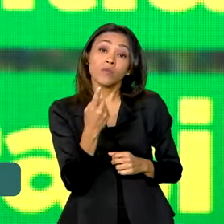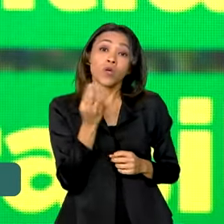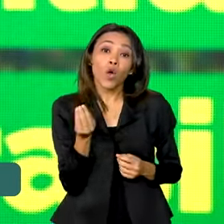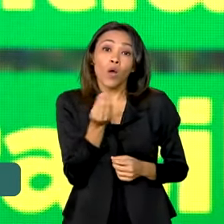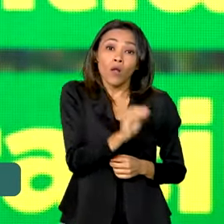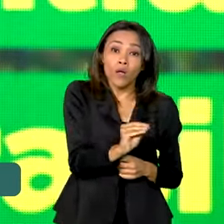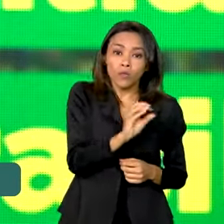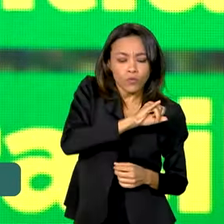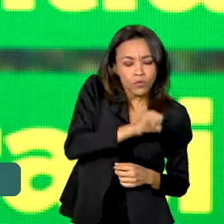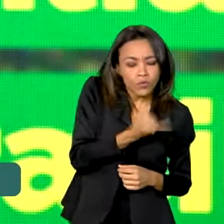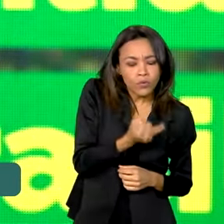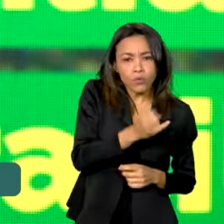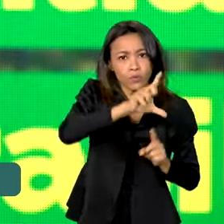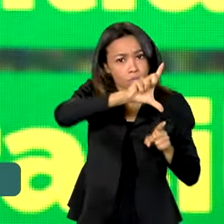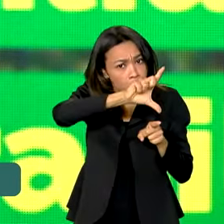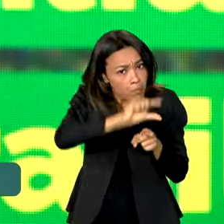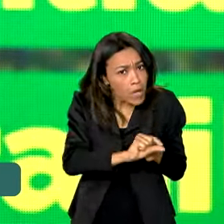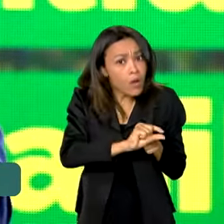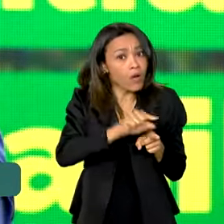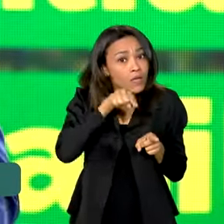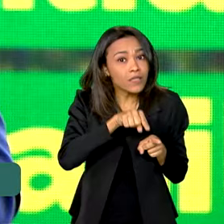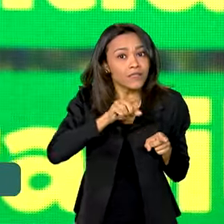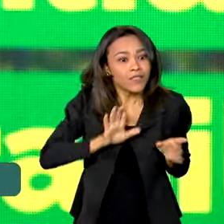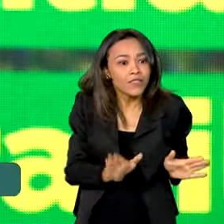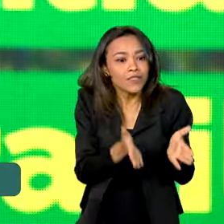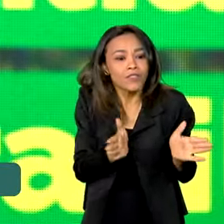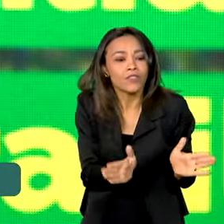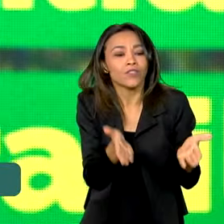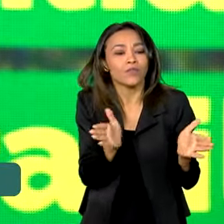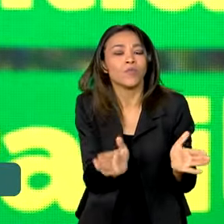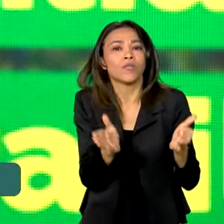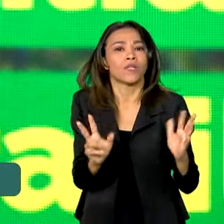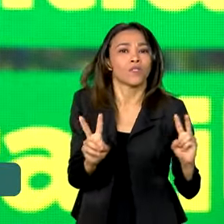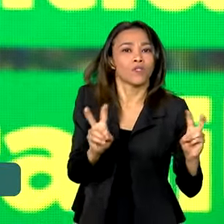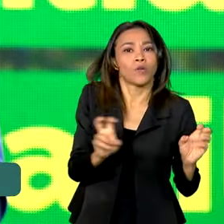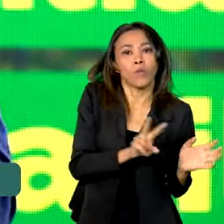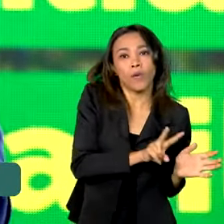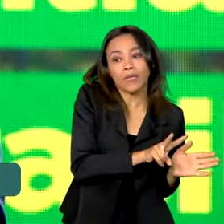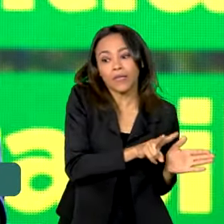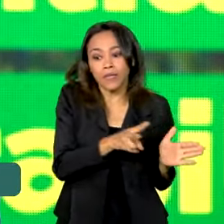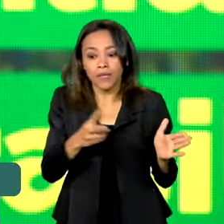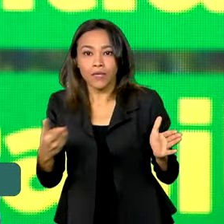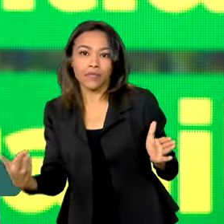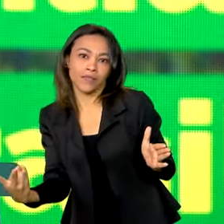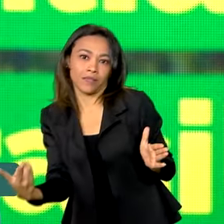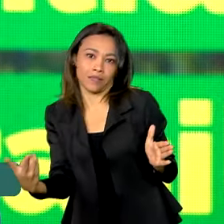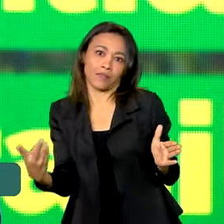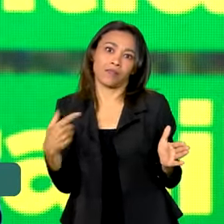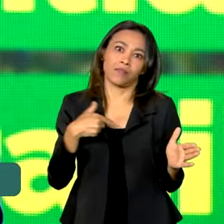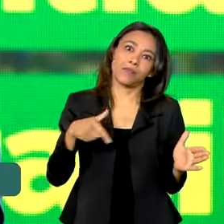juros menores, maior estímulo à transição ecológica, que tem que